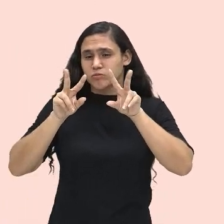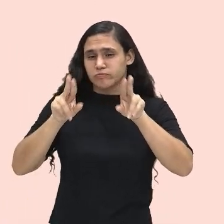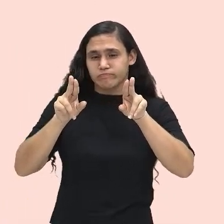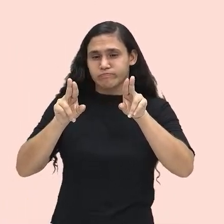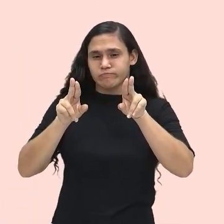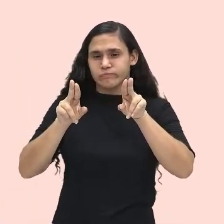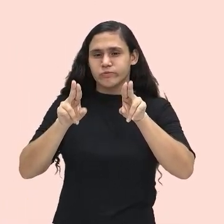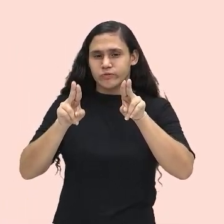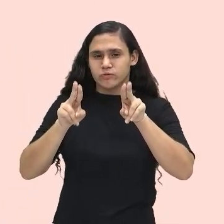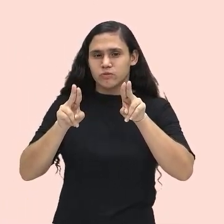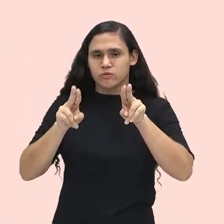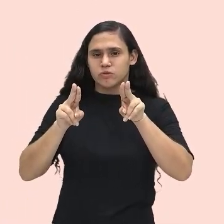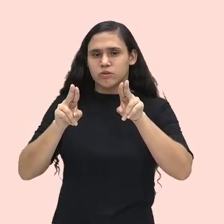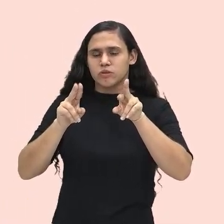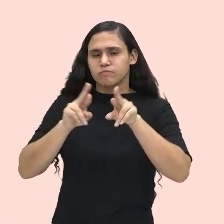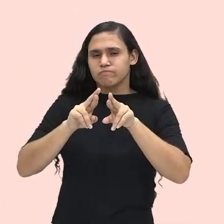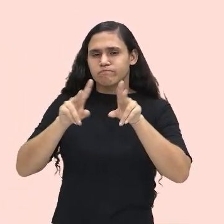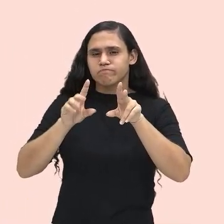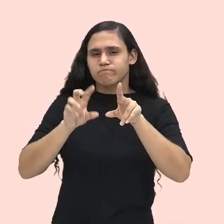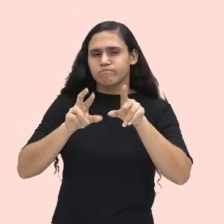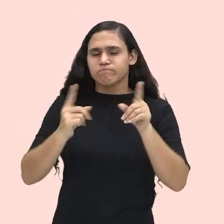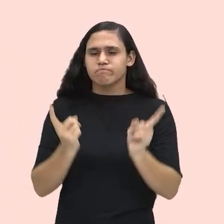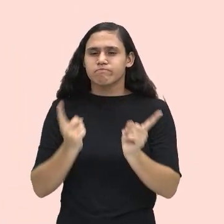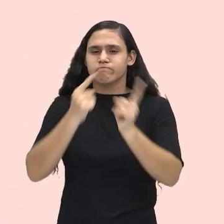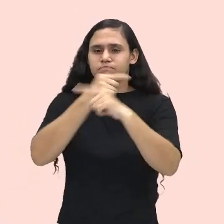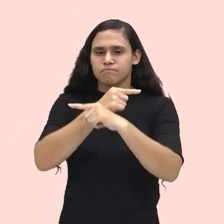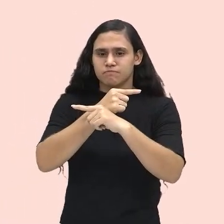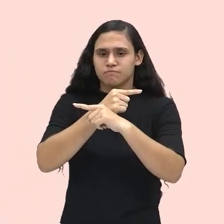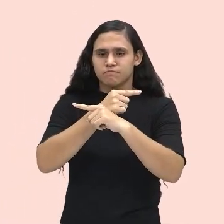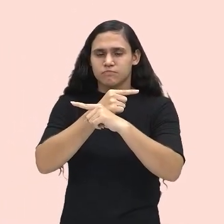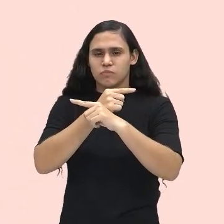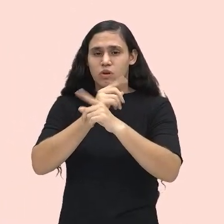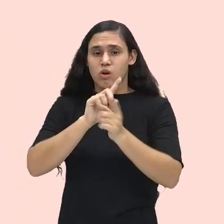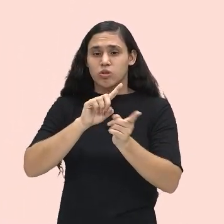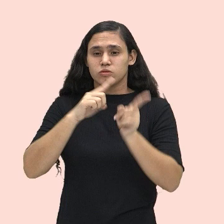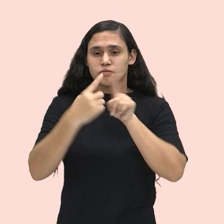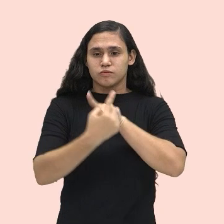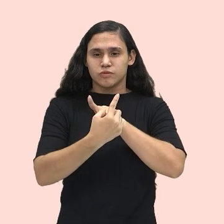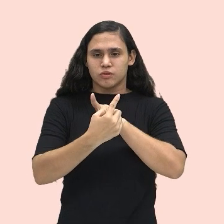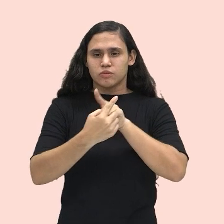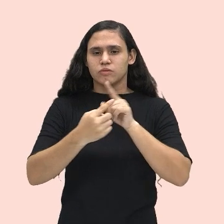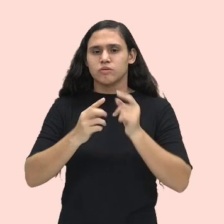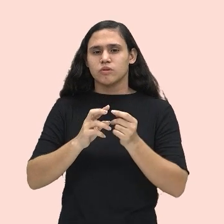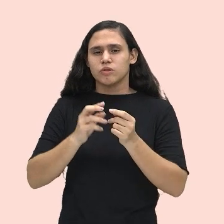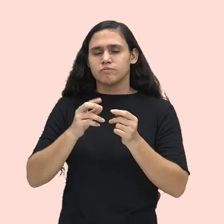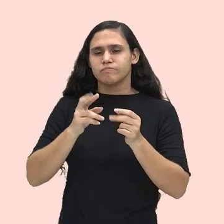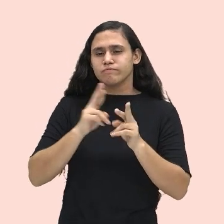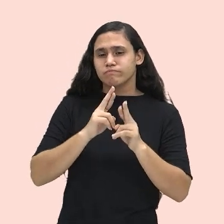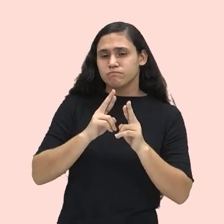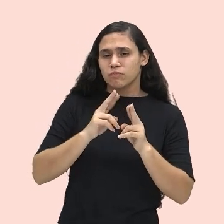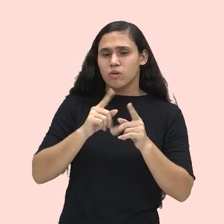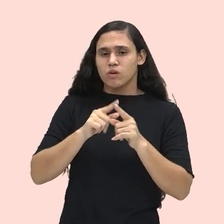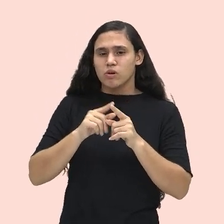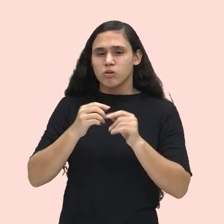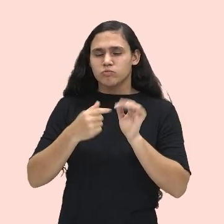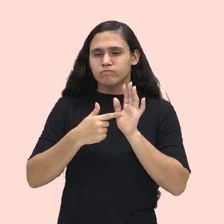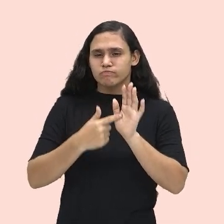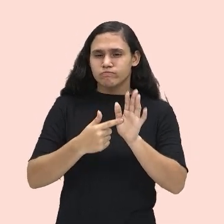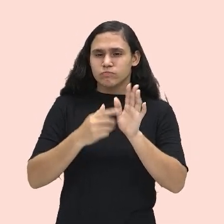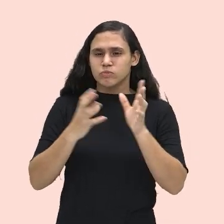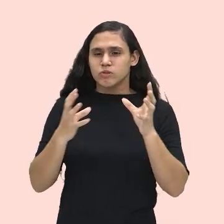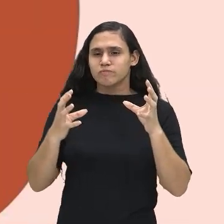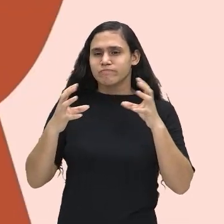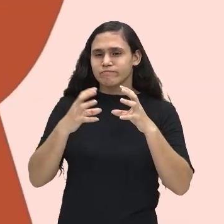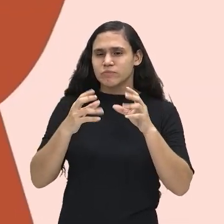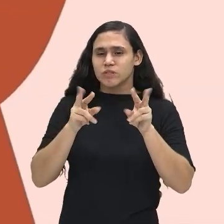estão em posição oposta em relação à linha, virada ao contrário em relação à outra, portanto são